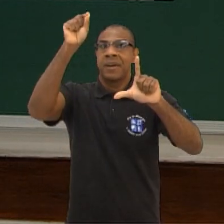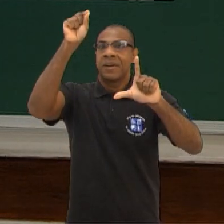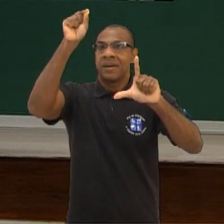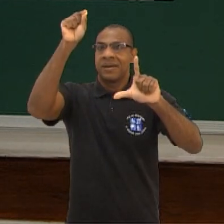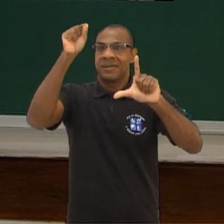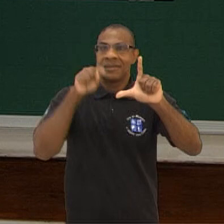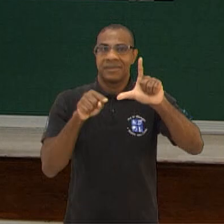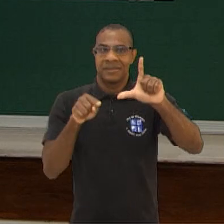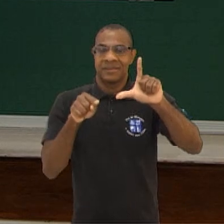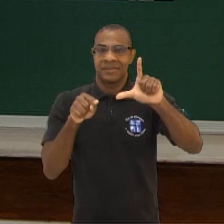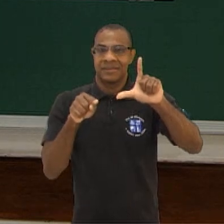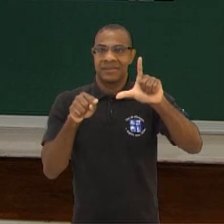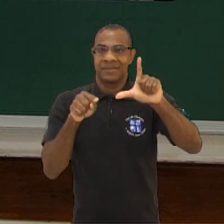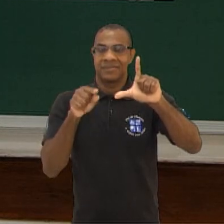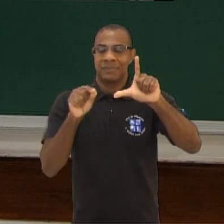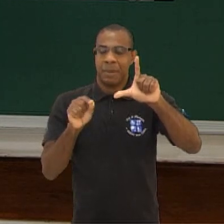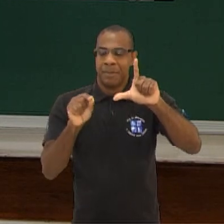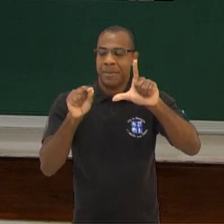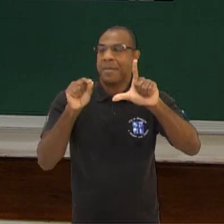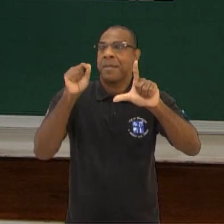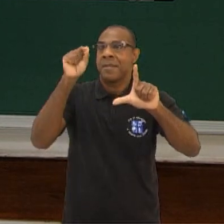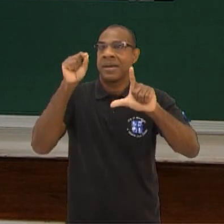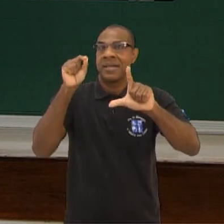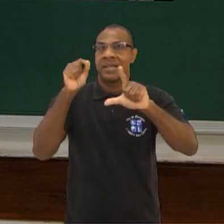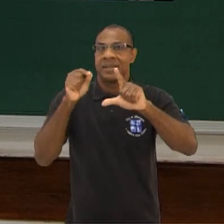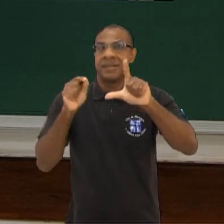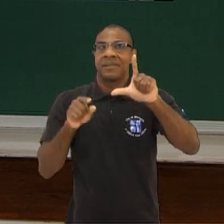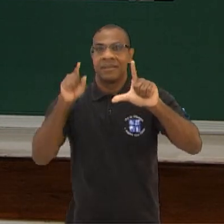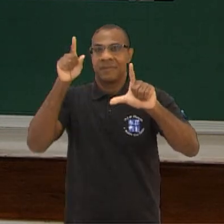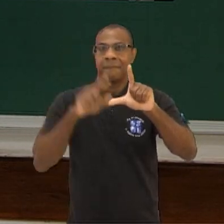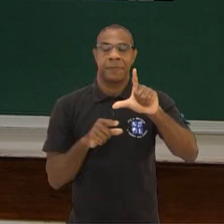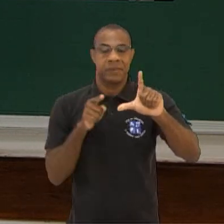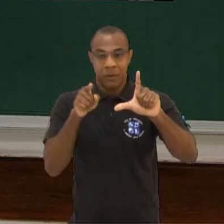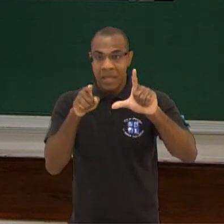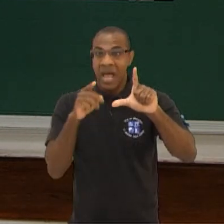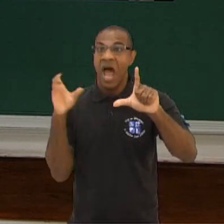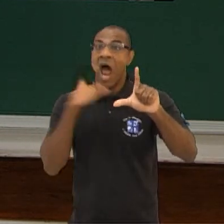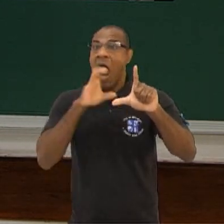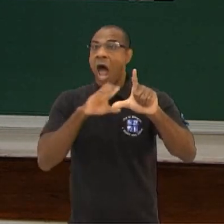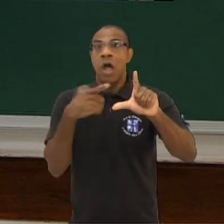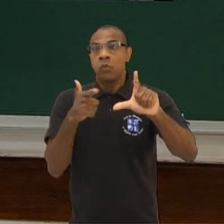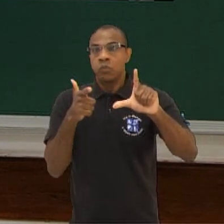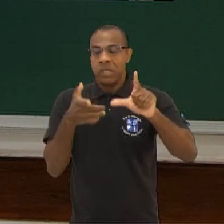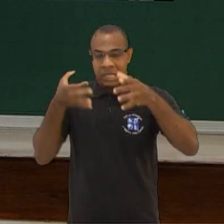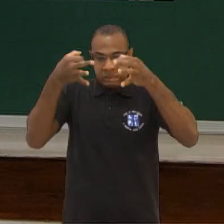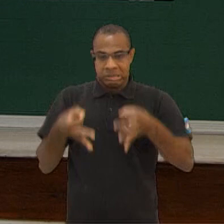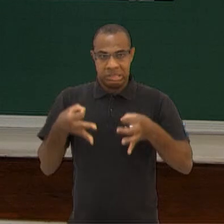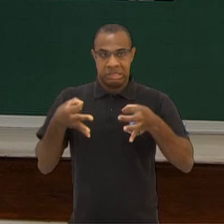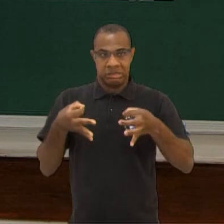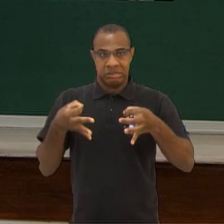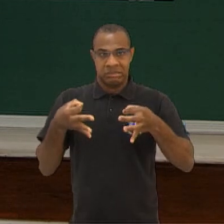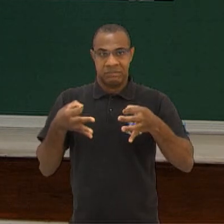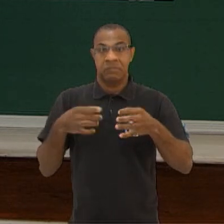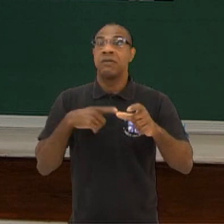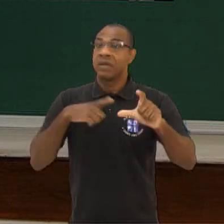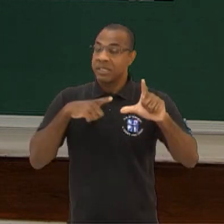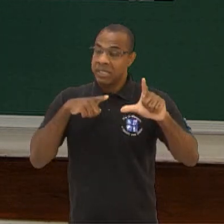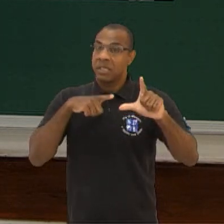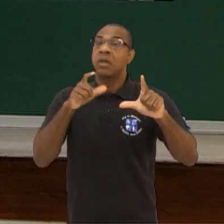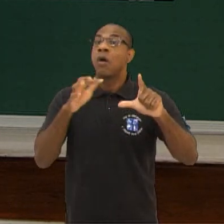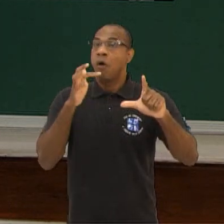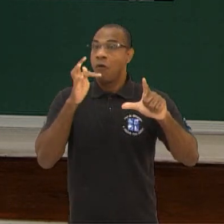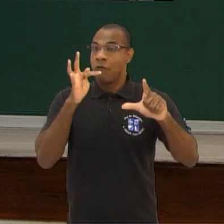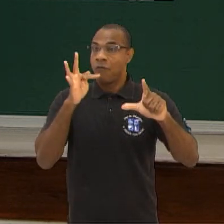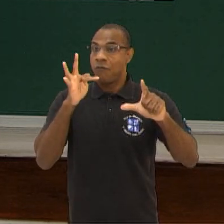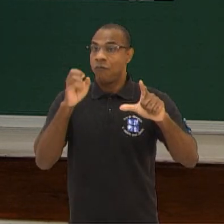o feixe de elétrons está perpendicular. Então, essa velocidade não está alinhada, ok? Então, vai haver ação de força magnética aqui.